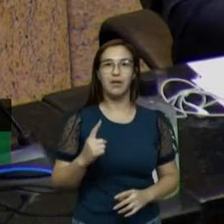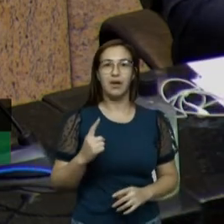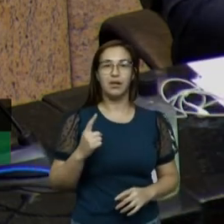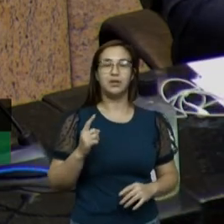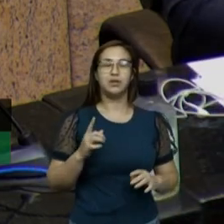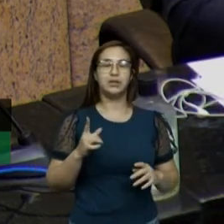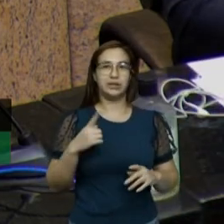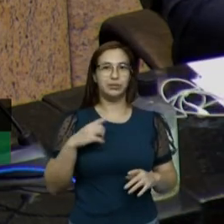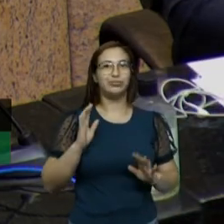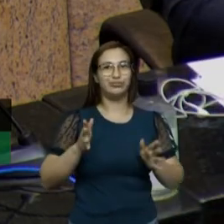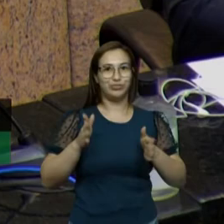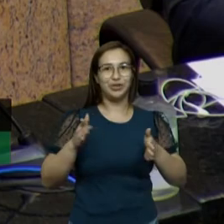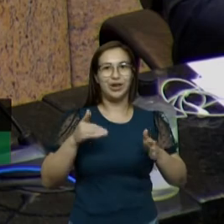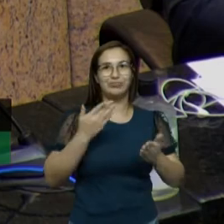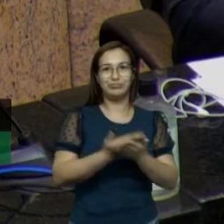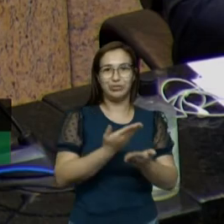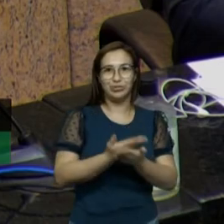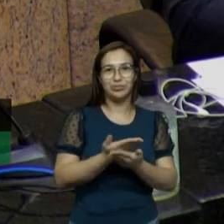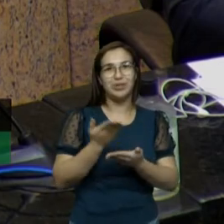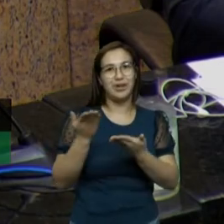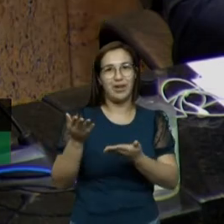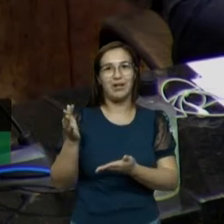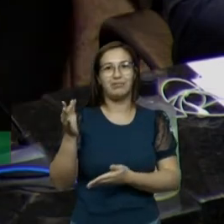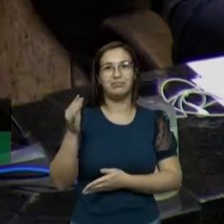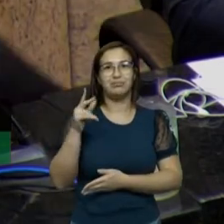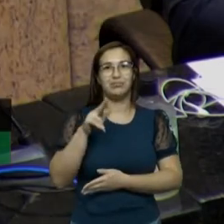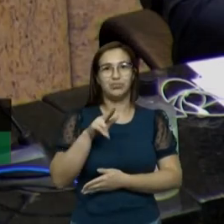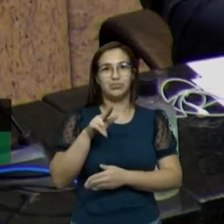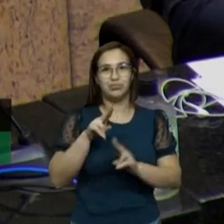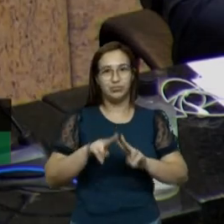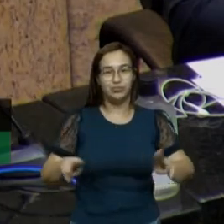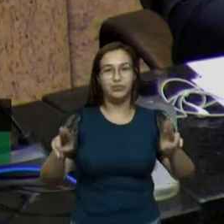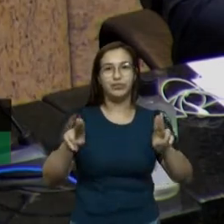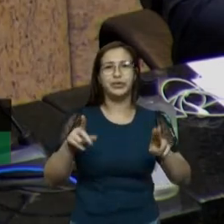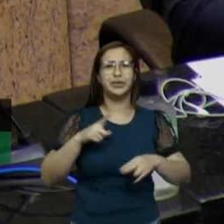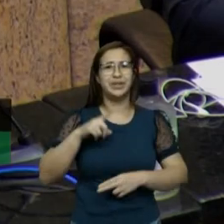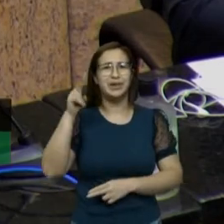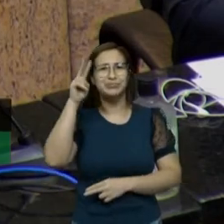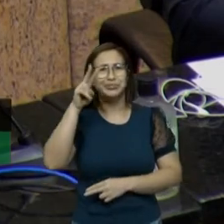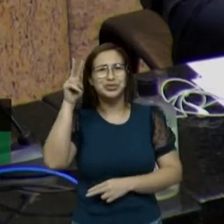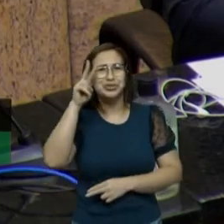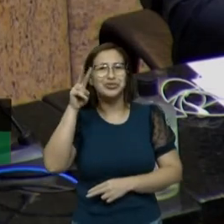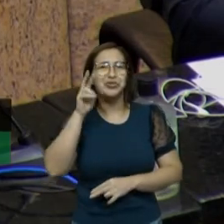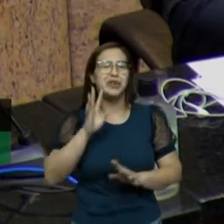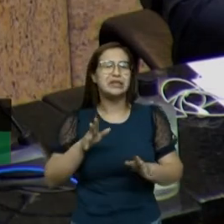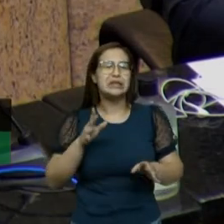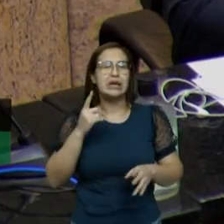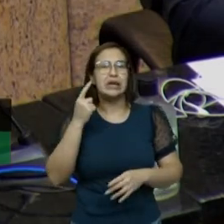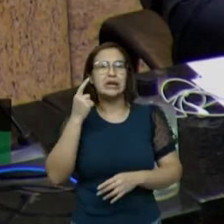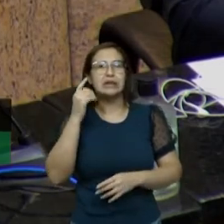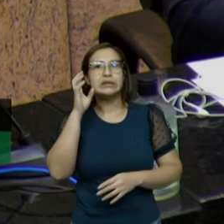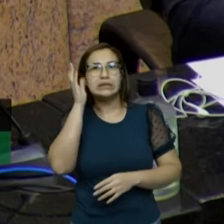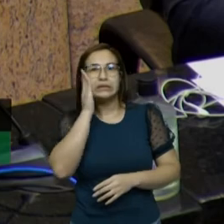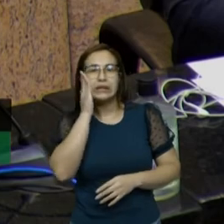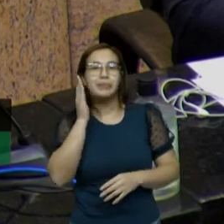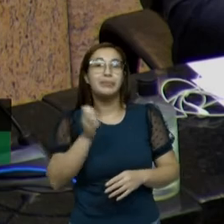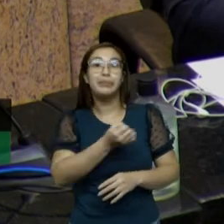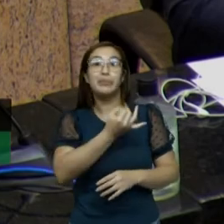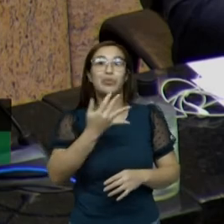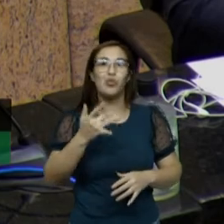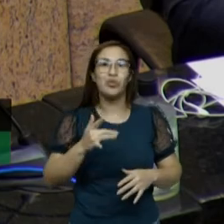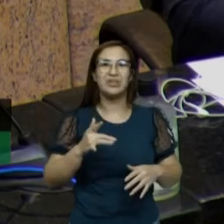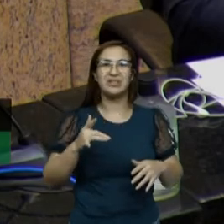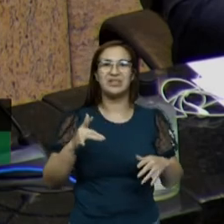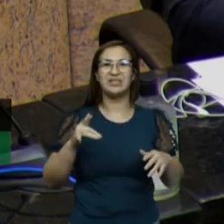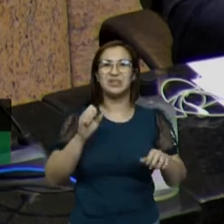também, cada um carrega em nossas histórias, nós calculamos a quantidade de greves que passamos. Então, um olha para o outro e diz, olha, eu